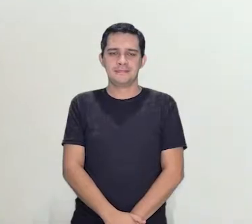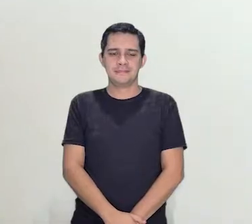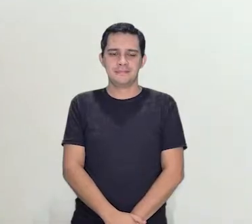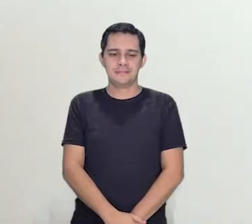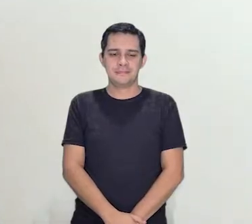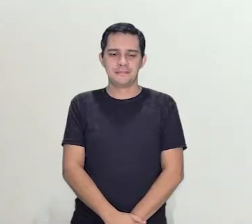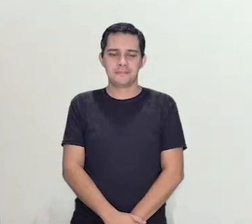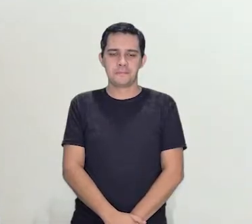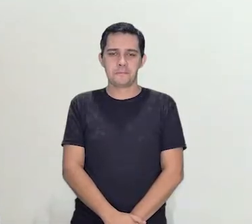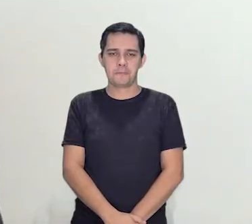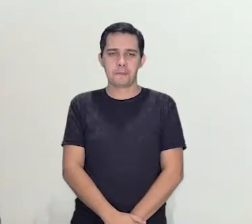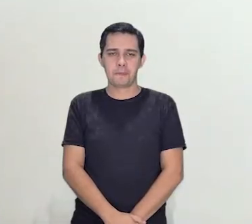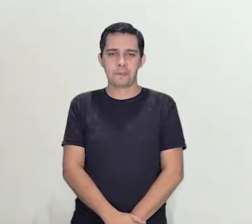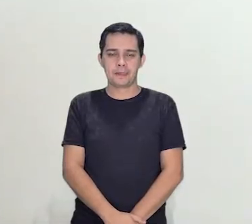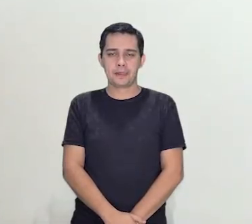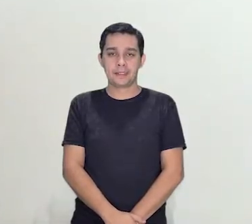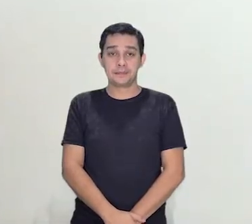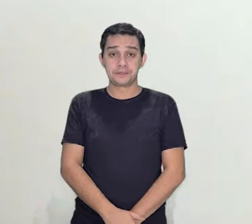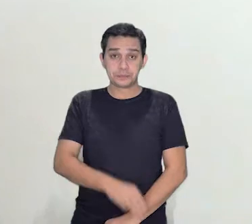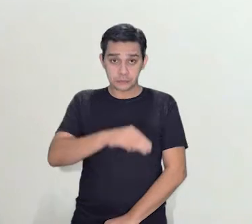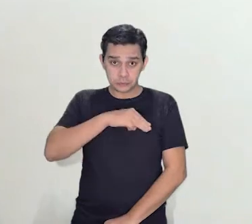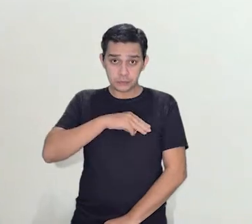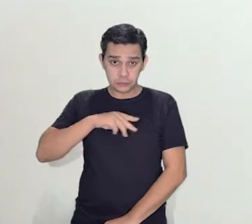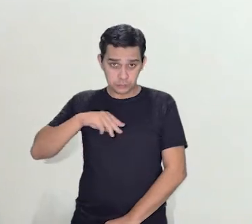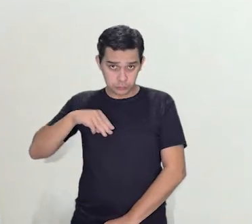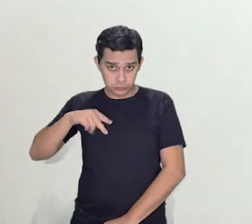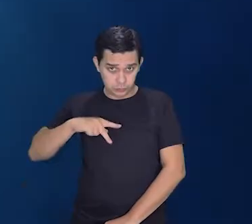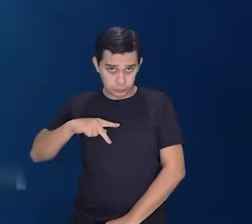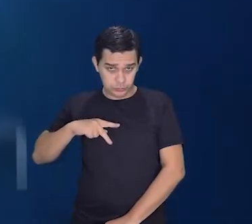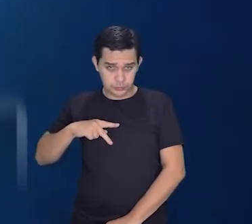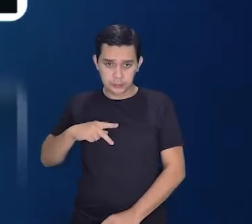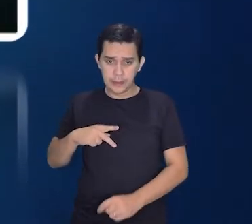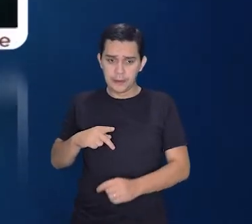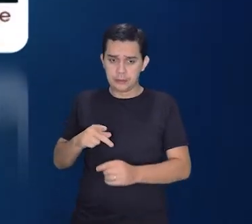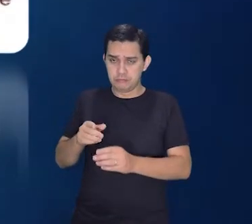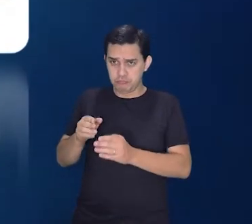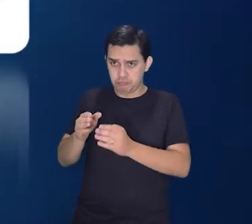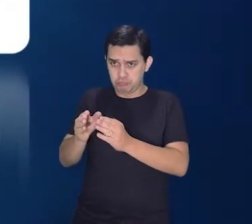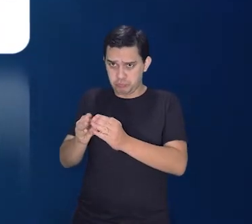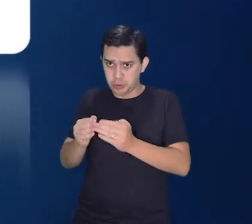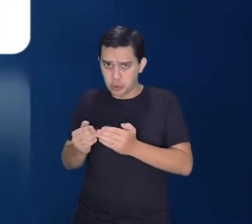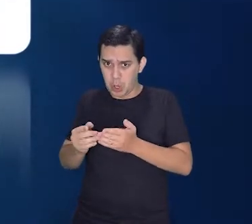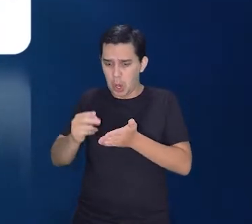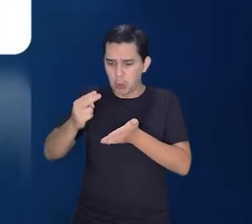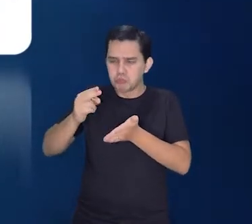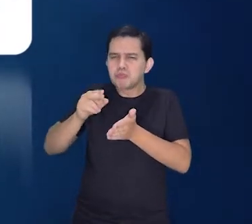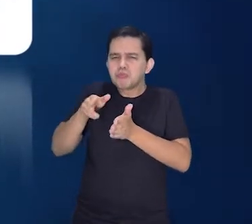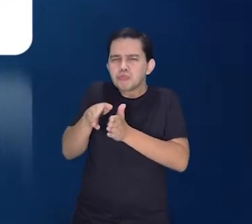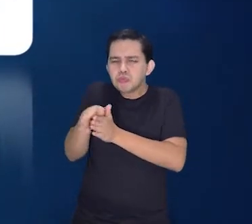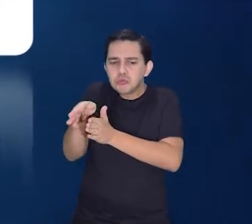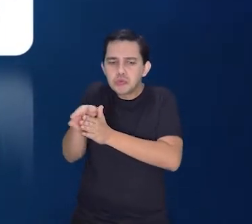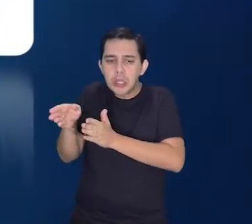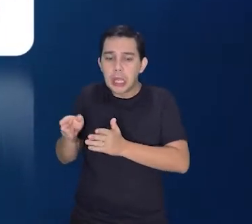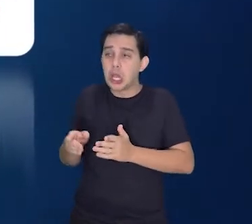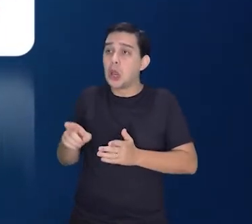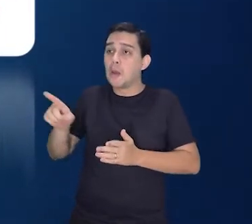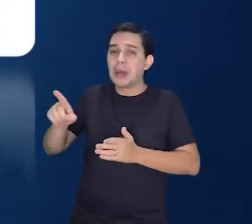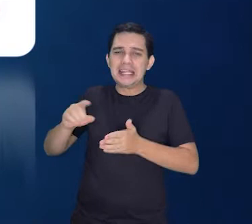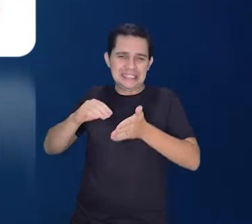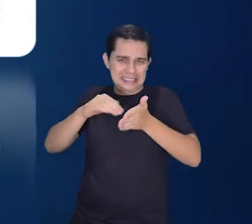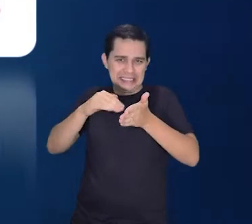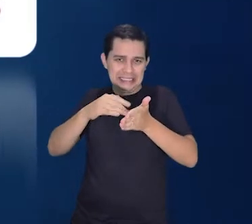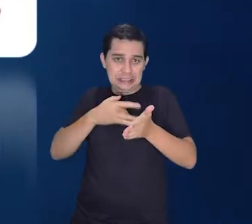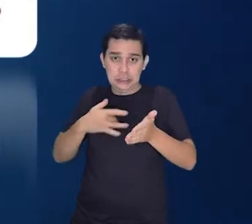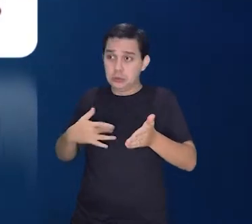O Ministério Público expediu uma recomendação dirigida ao secretário de Estado de Saúde para que ele exija dos responsáveis pelo sistema de abastecimento